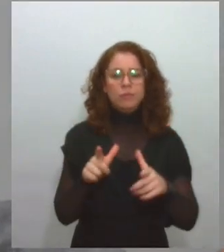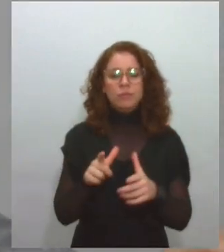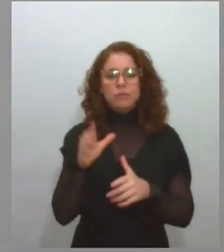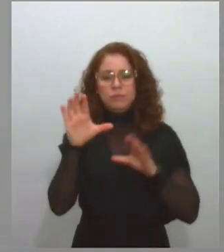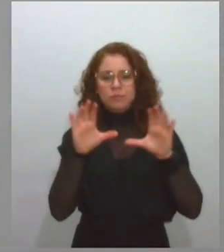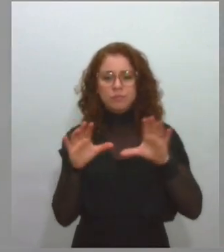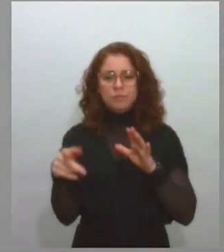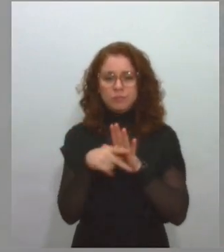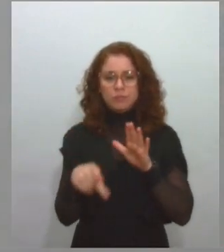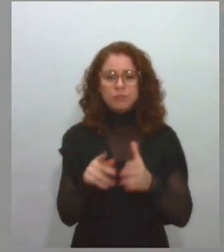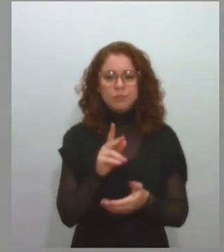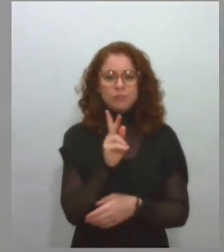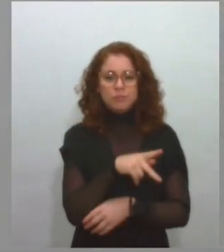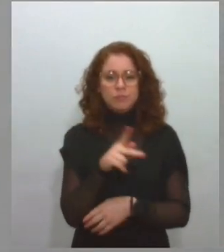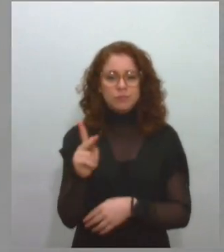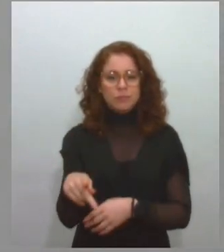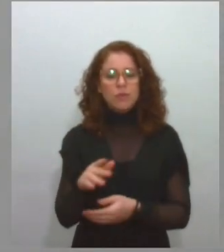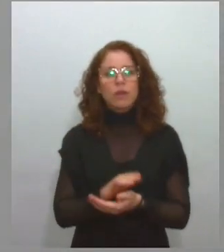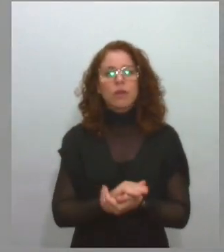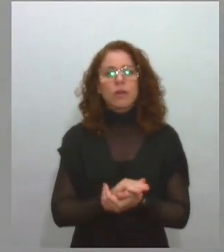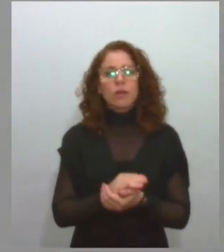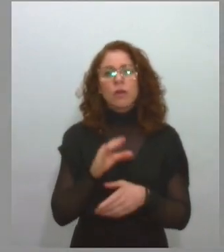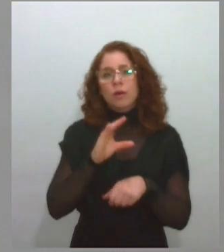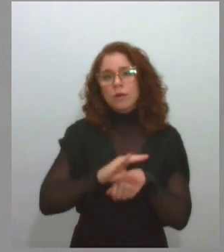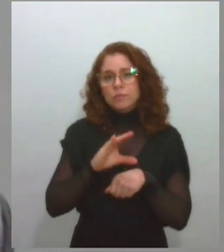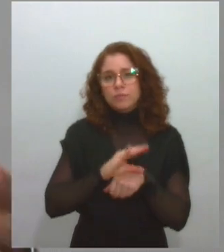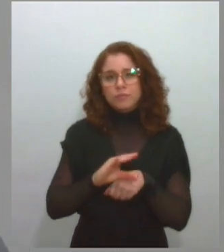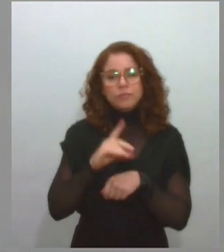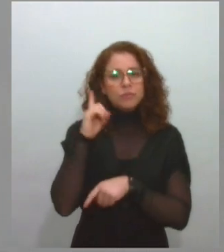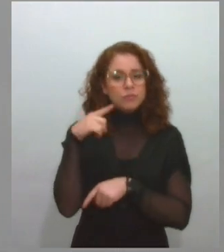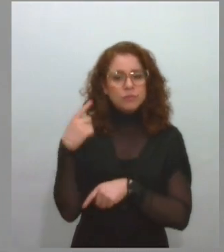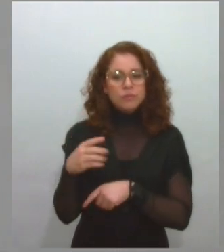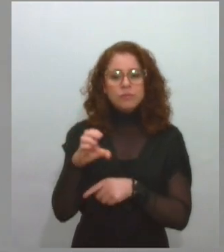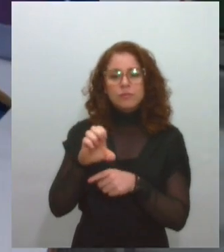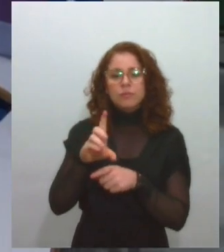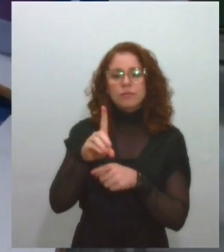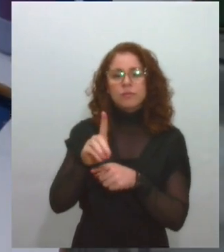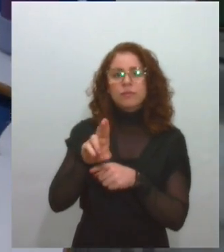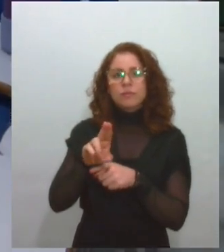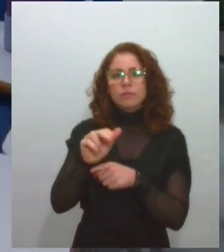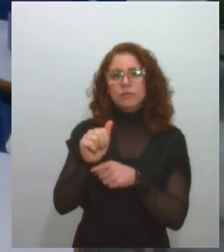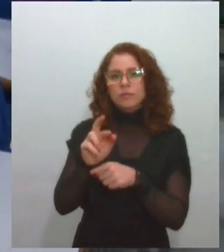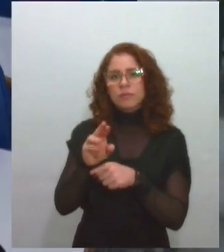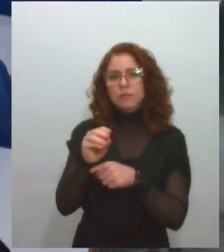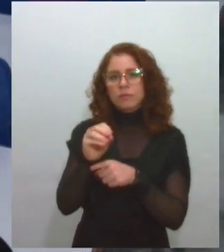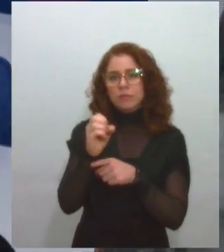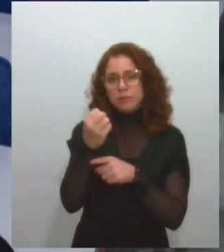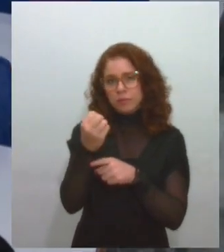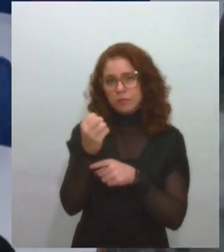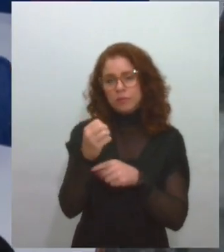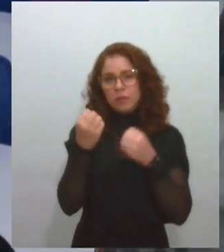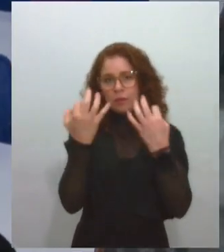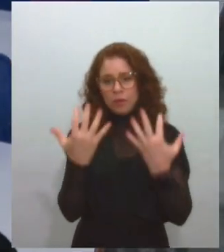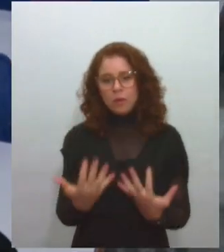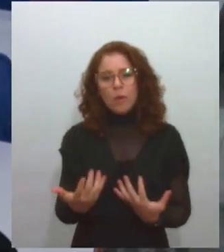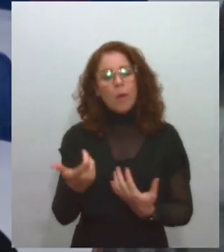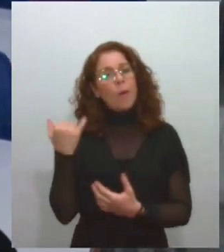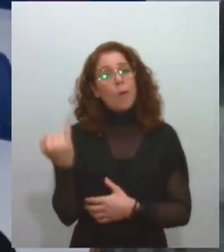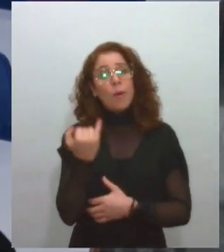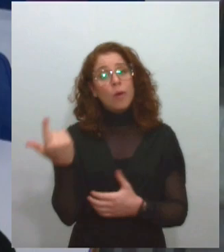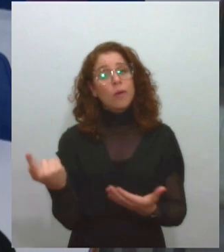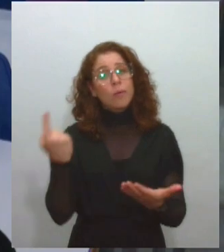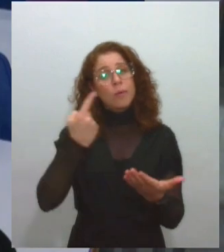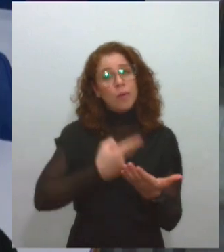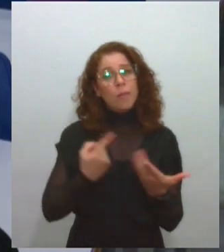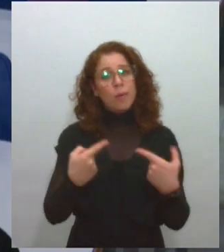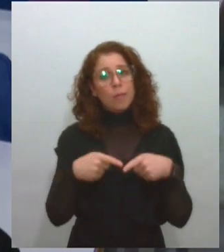curso de Direito da Universidade, Eduardo Macedo, destacou a importância da interação do Parlamento Sergipano com alunos,